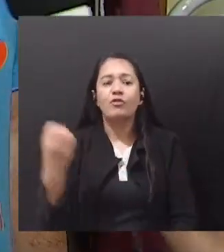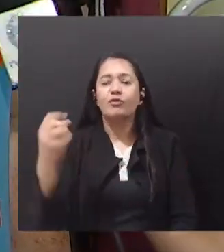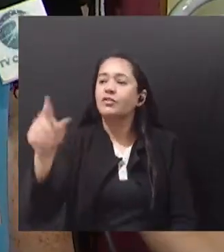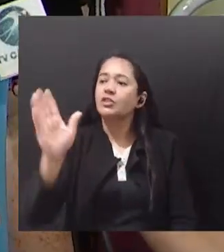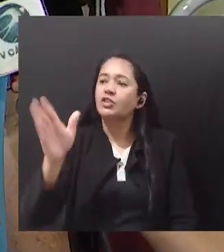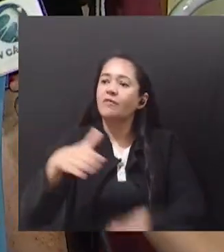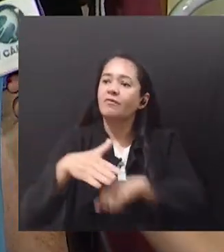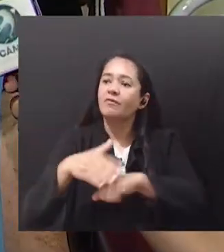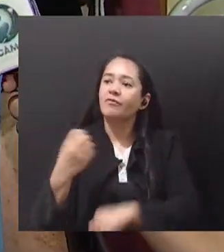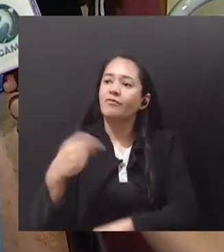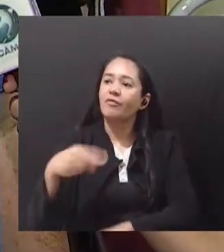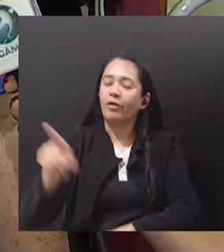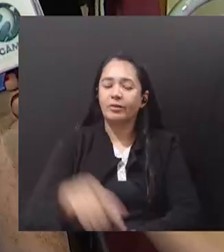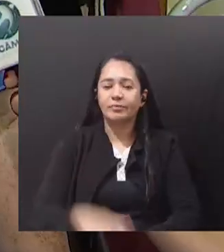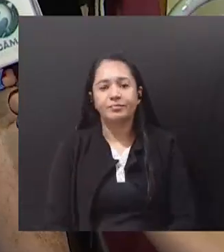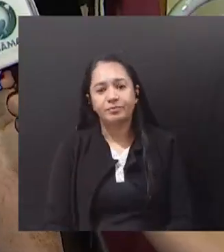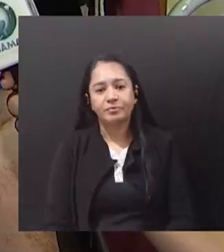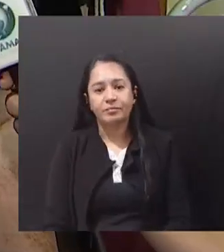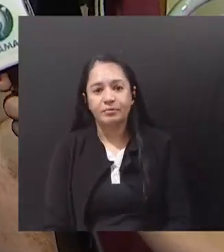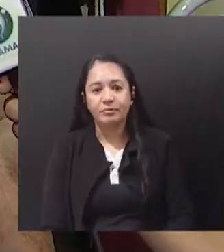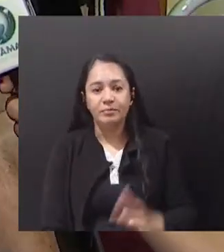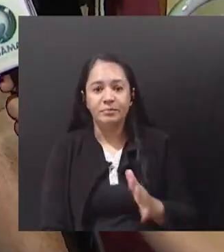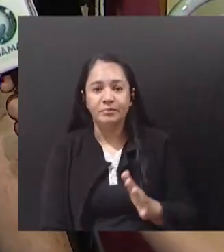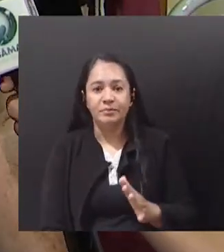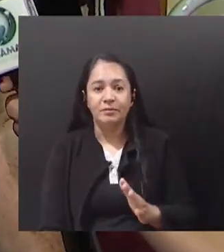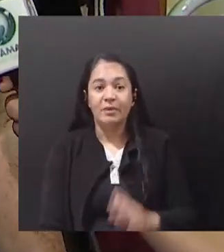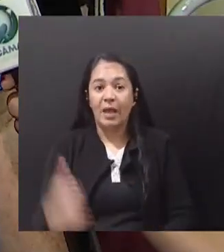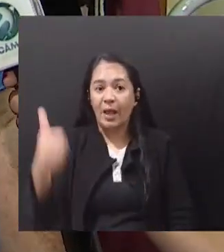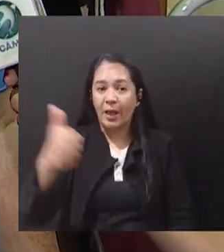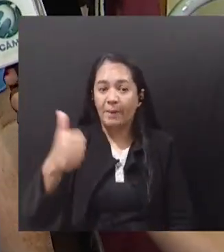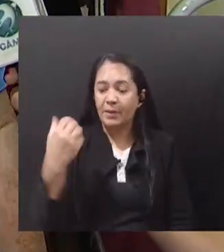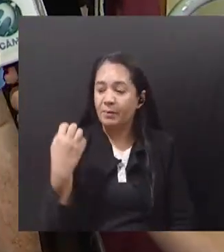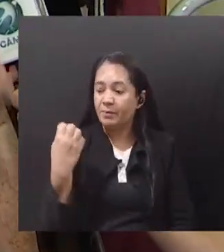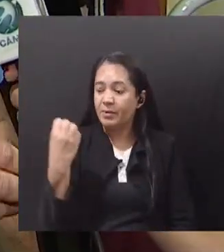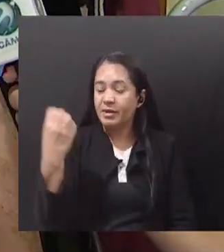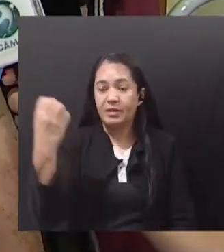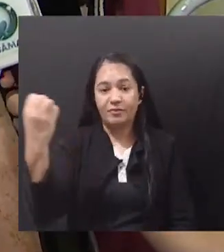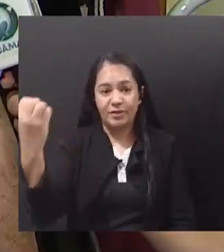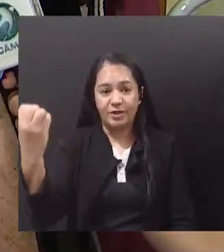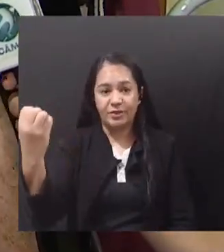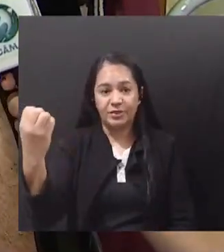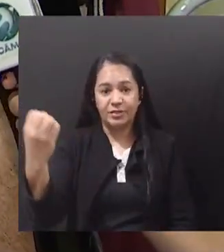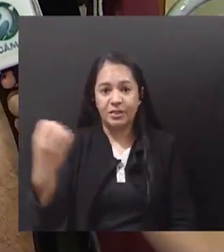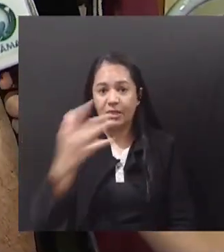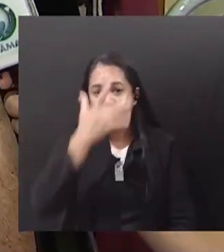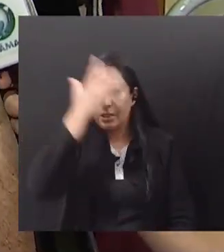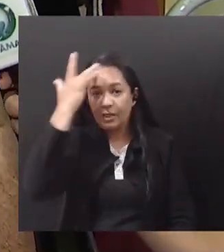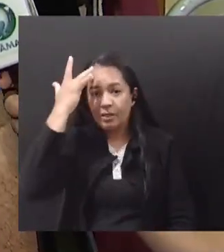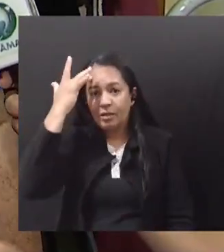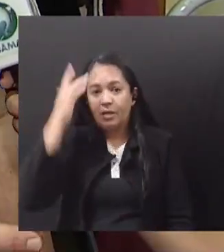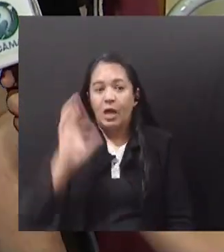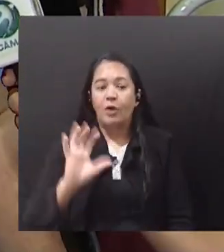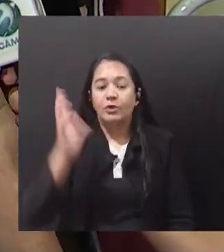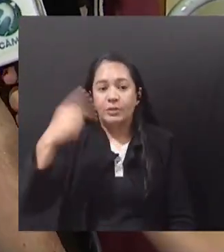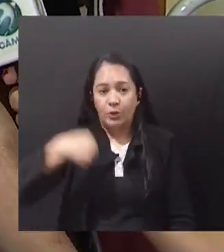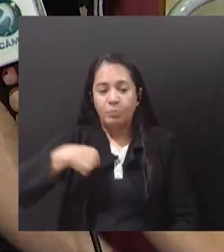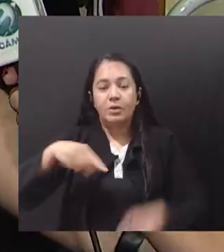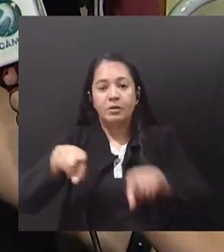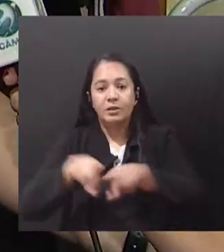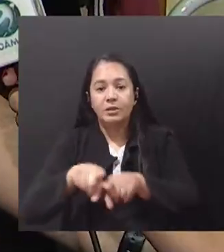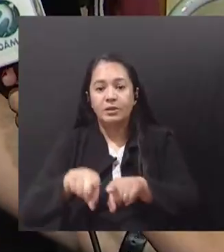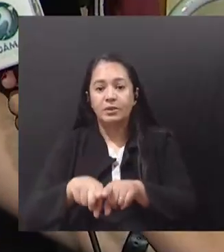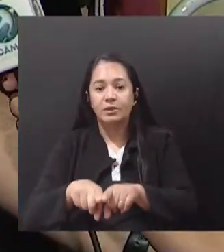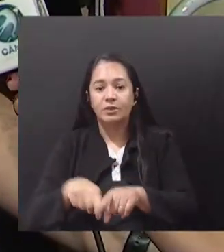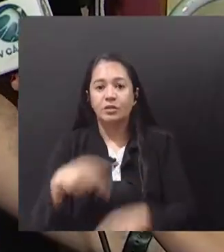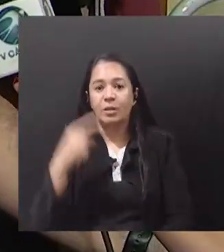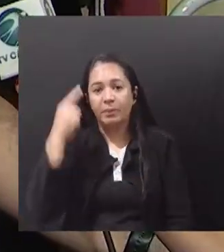Edmar? Normalmente na primeira viagem, na primeira caravana, né, as pessoas que vão, e aconteceu comigo também, a gente fica pensando, bom, o